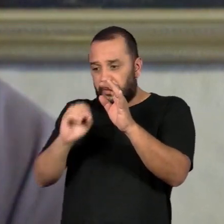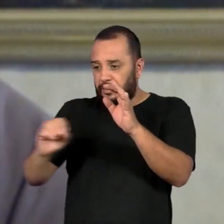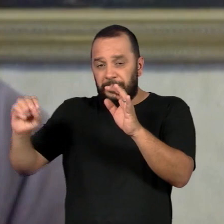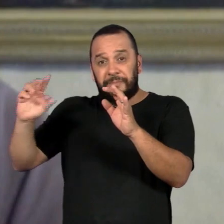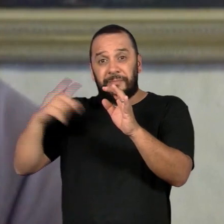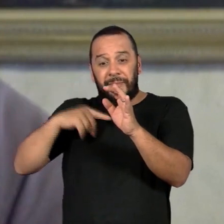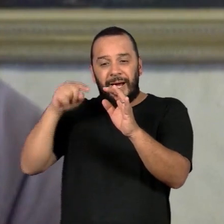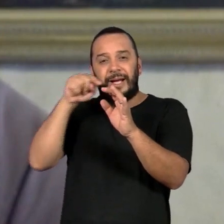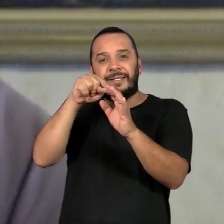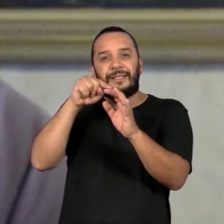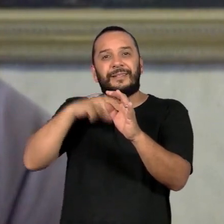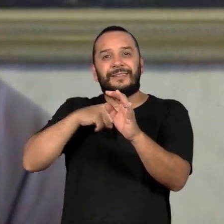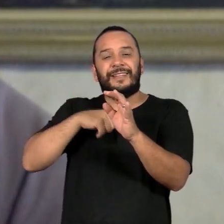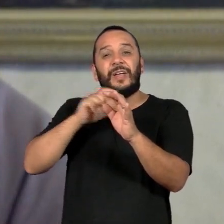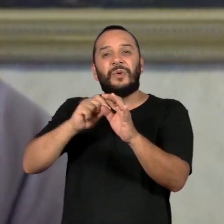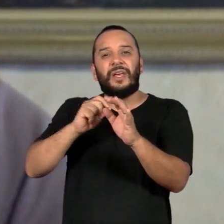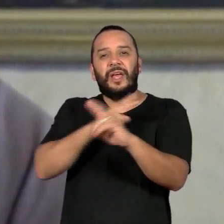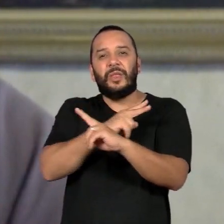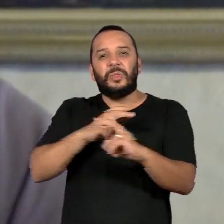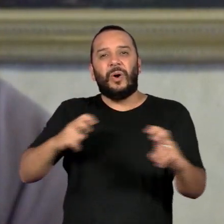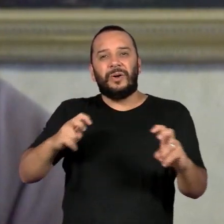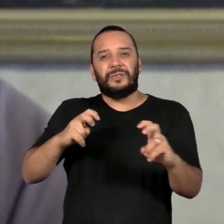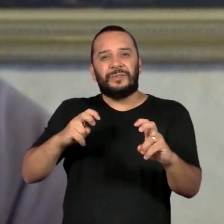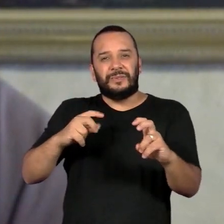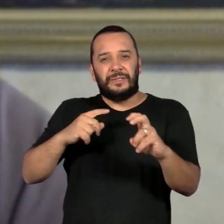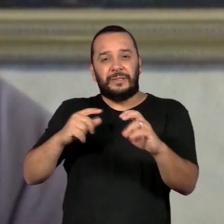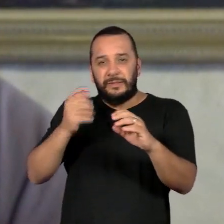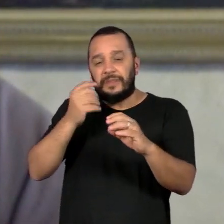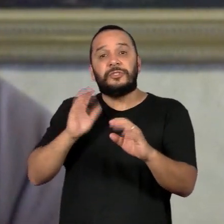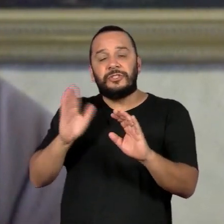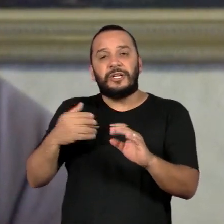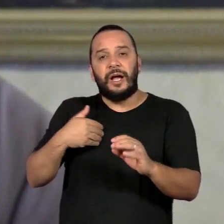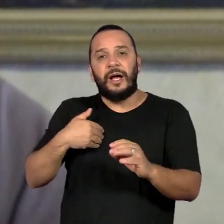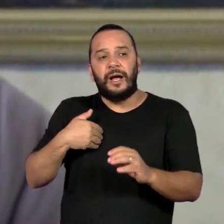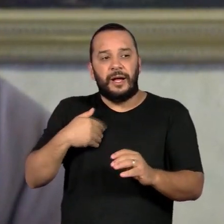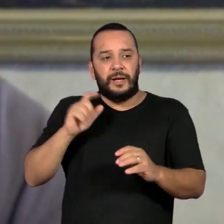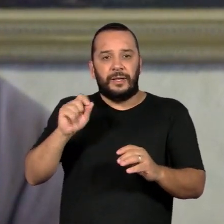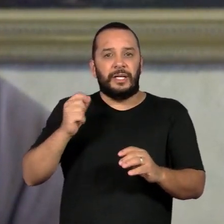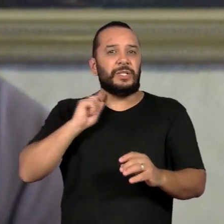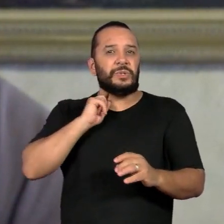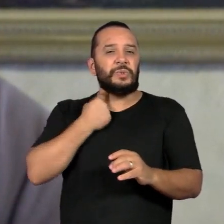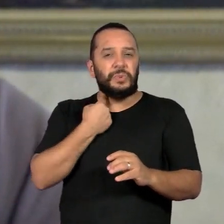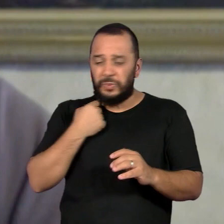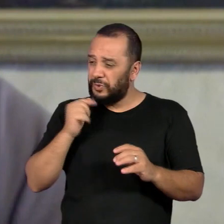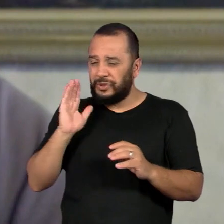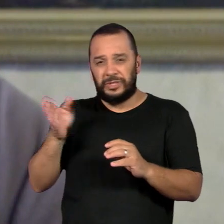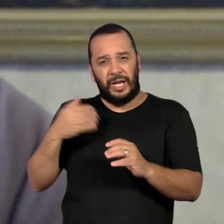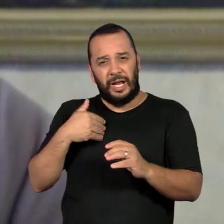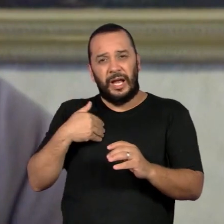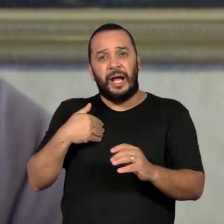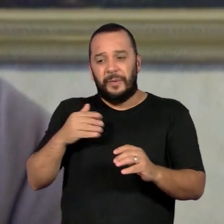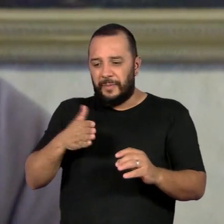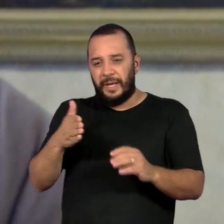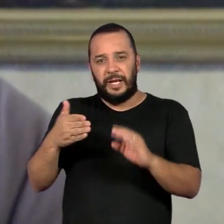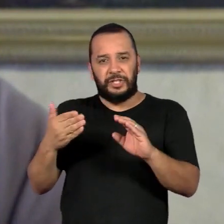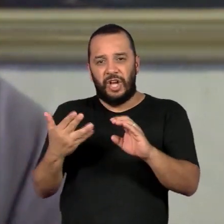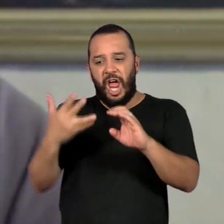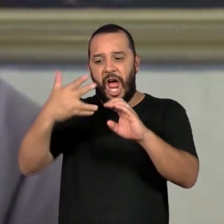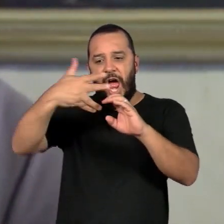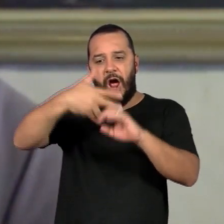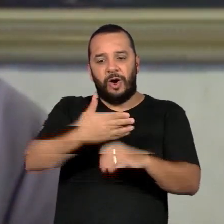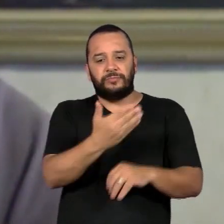causando a mortalidade da fauna marinha. Além disso, quando essas algas se reproduzem muito, elas acabam morrendo